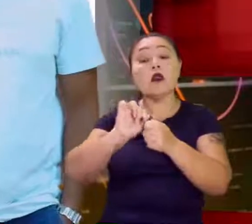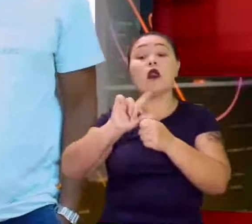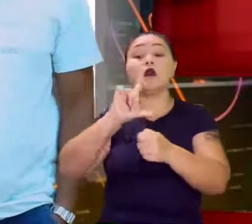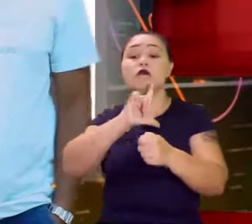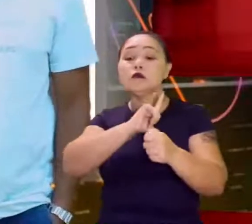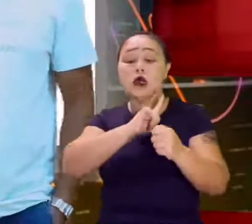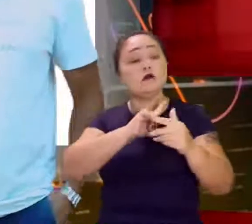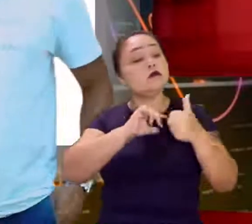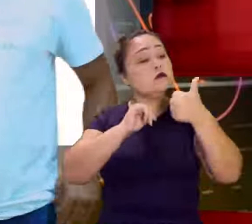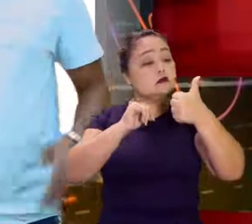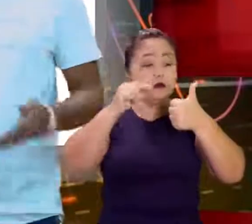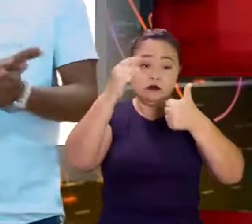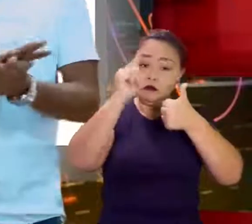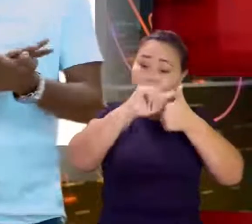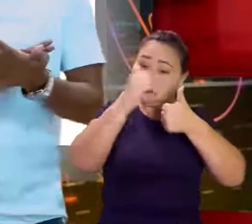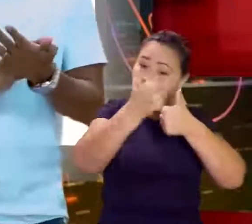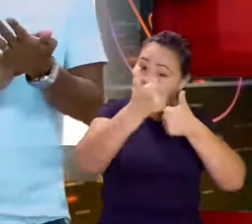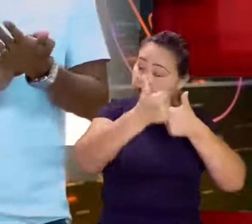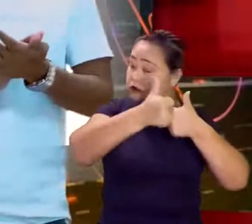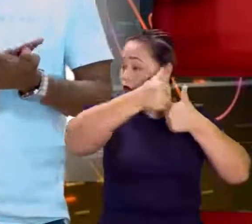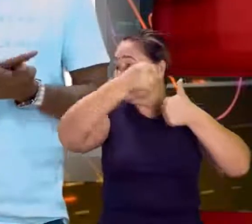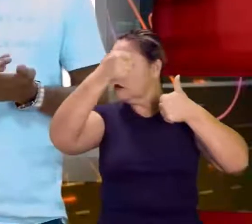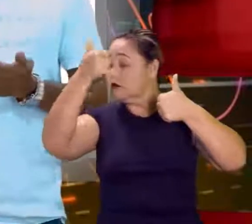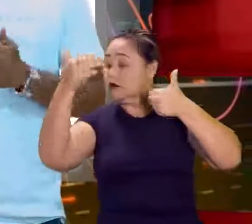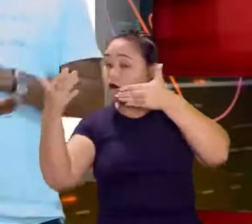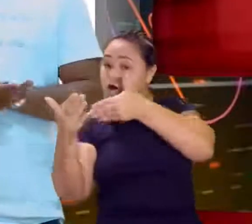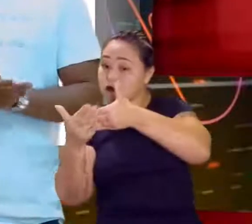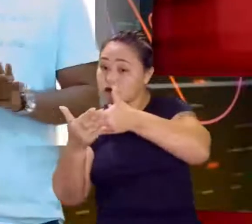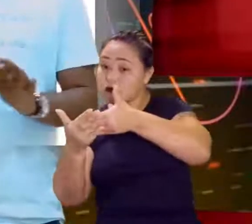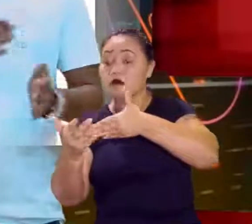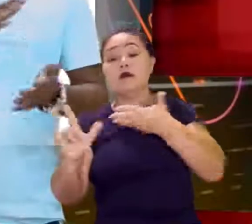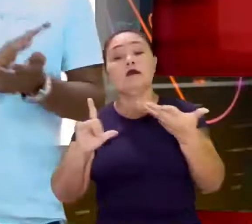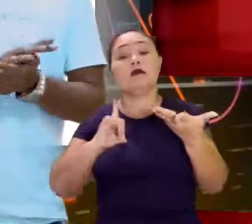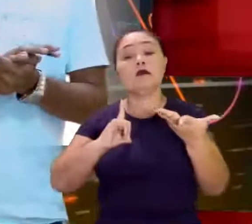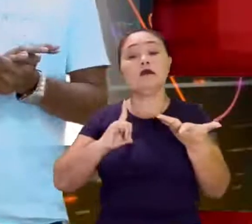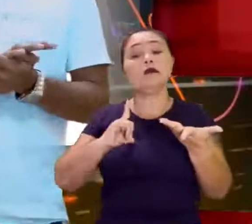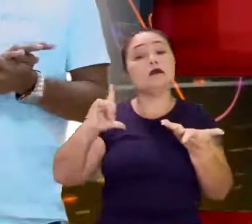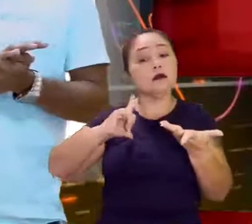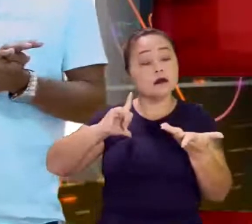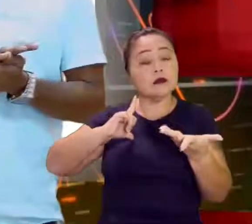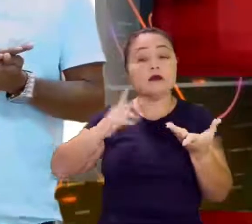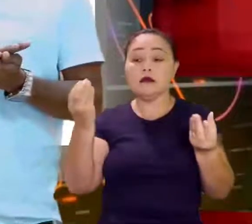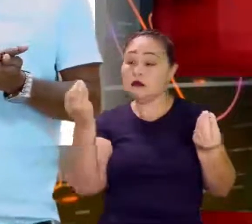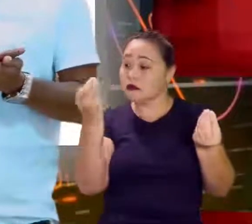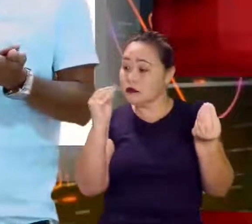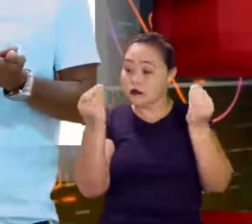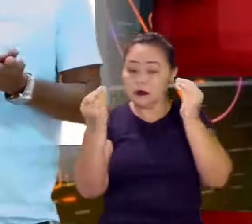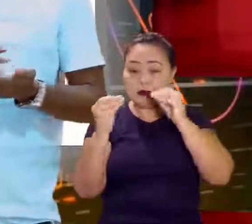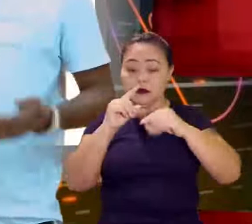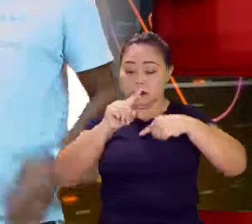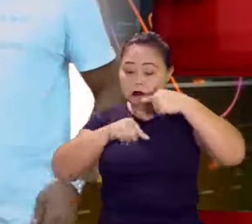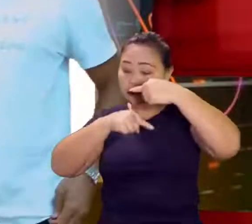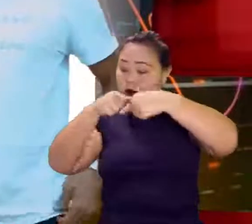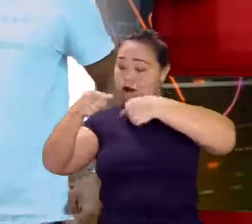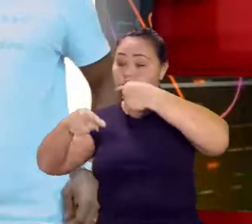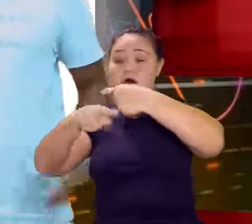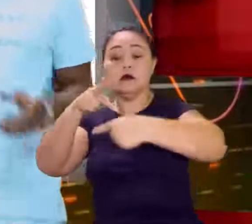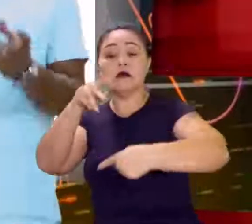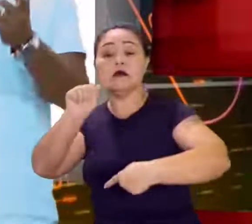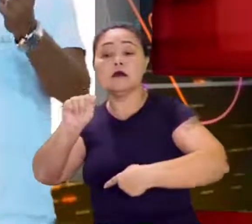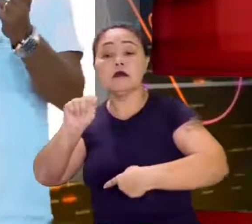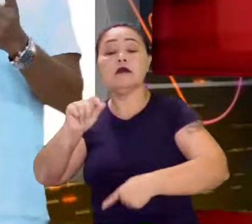os polos, vai te dar, né, o inicial E o final. E você vai construir a sua progressão ali no meio. Isso.